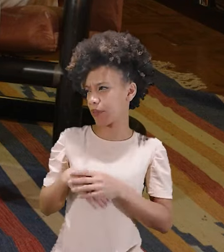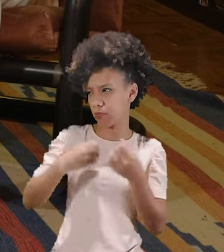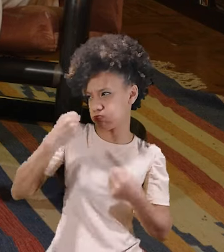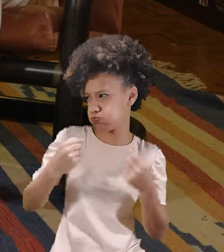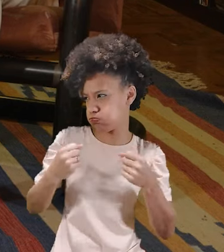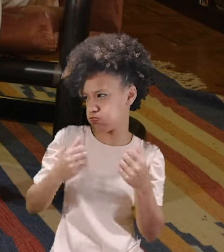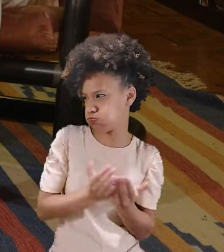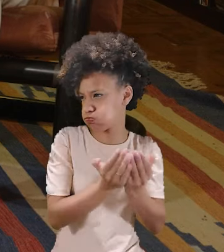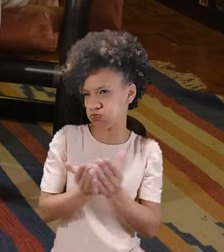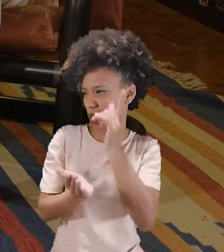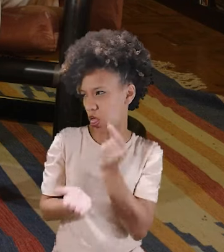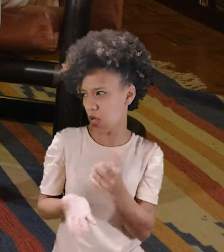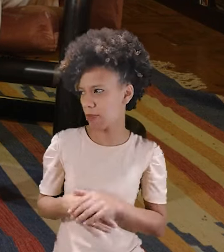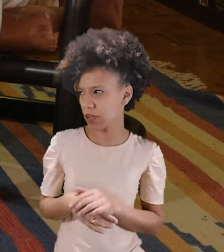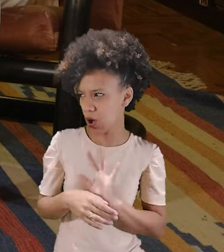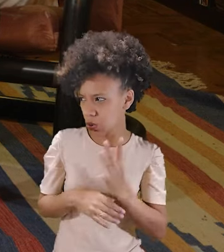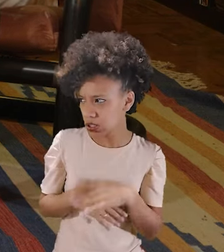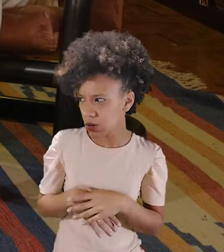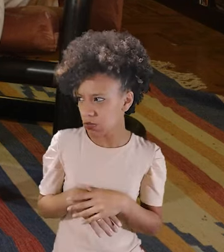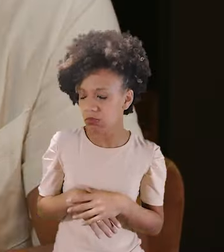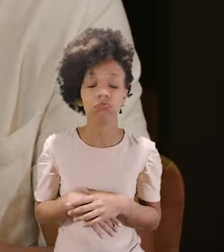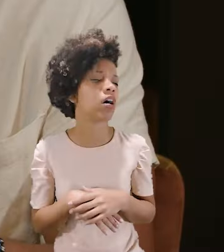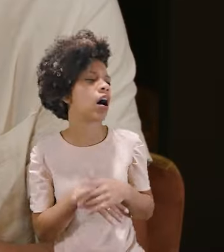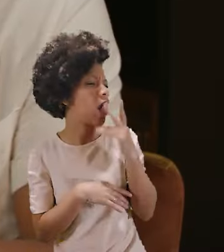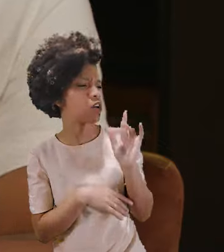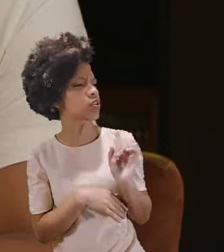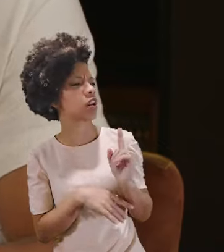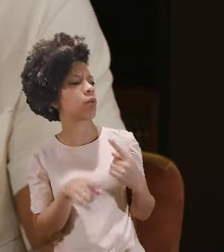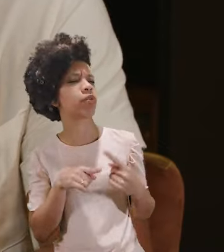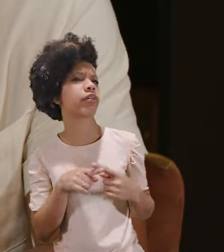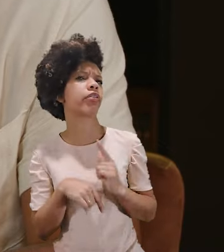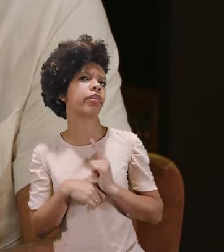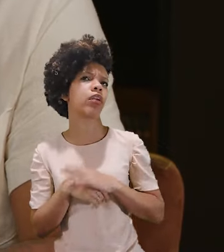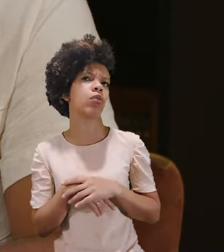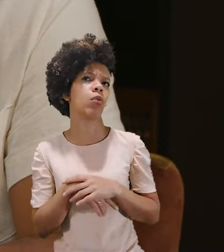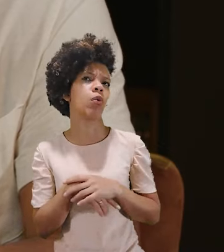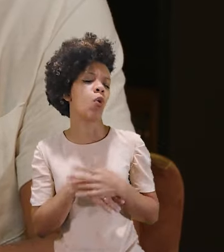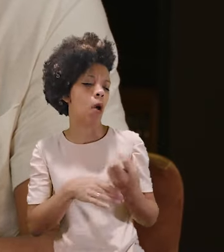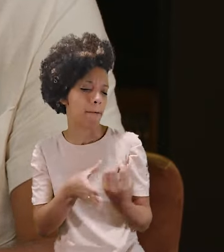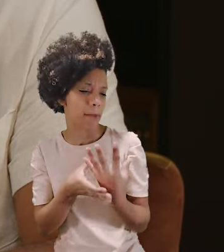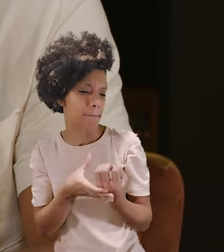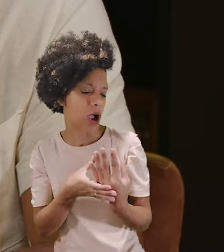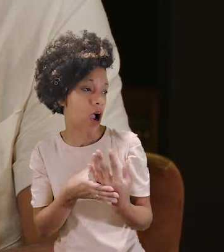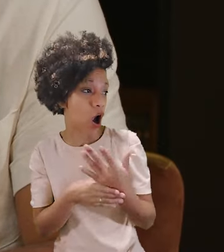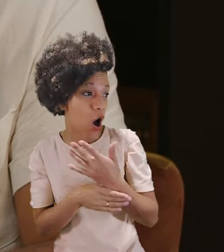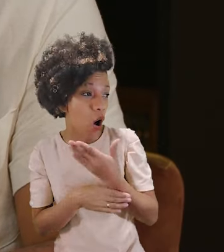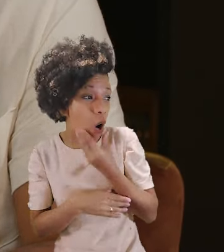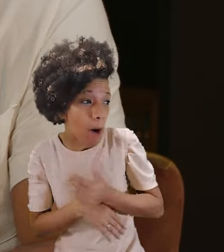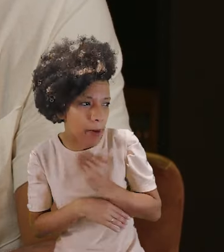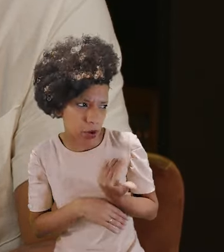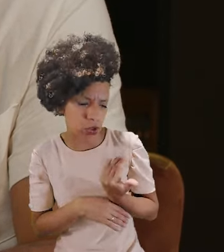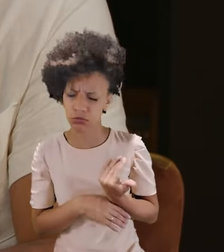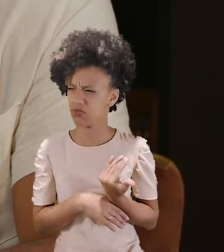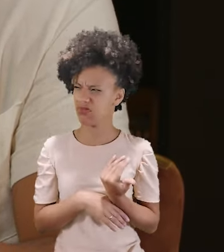cara que dormiu já aconteceu de acidente Porque como a Maitê dormiu acho que não porque existe um alarme de homem morto na verdade e